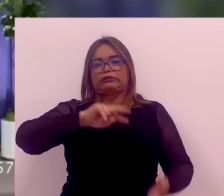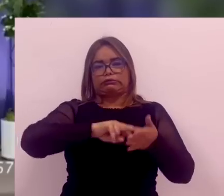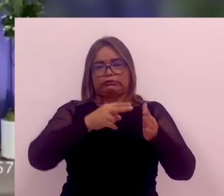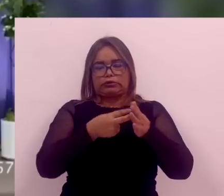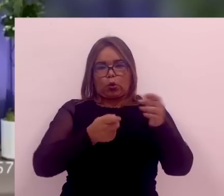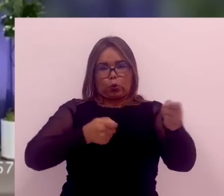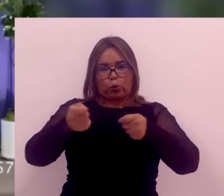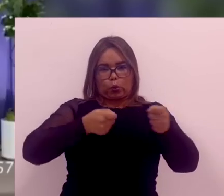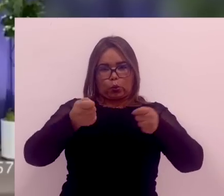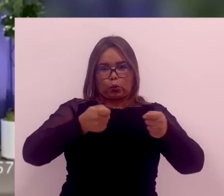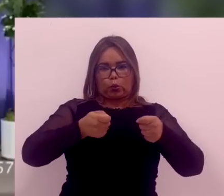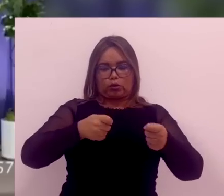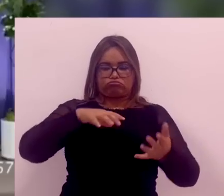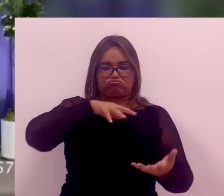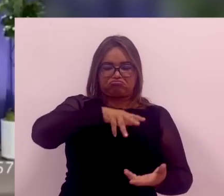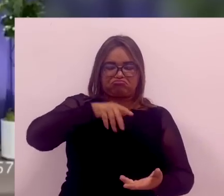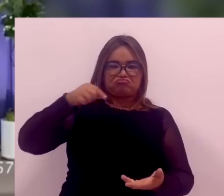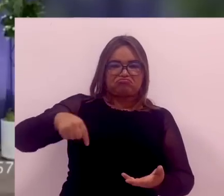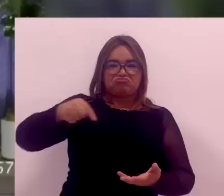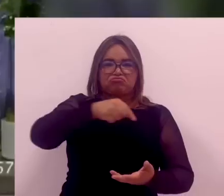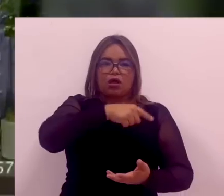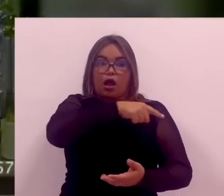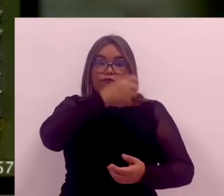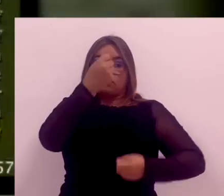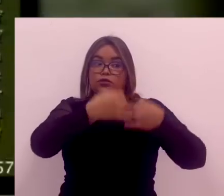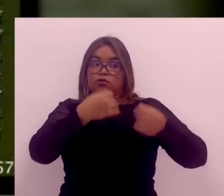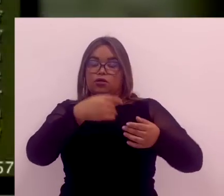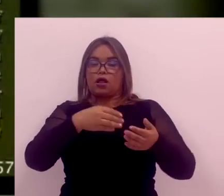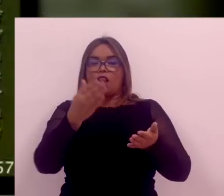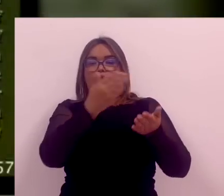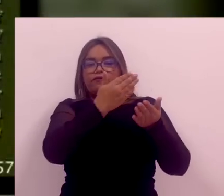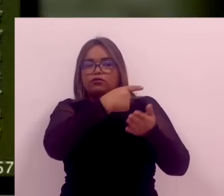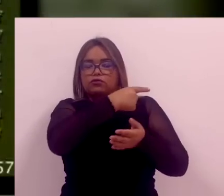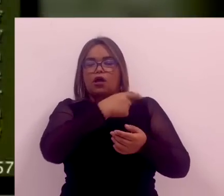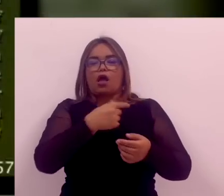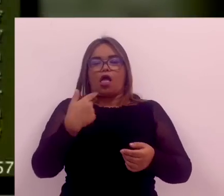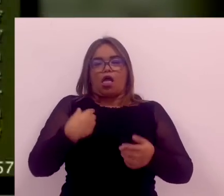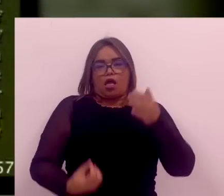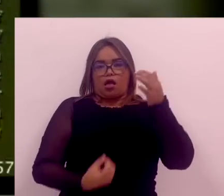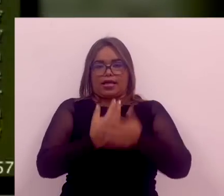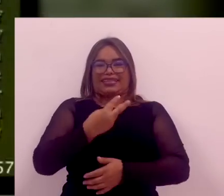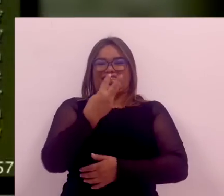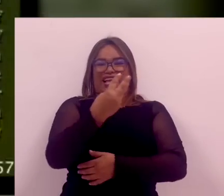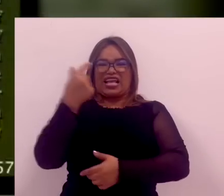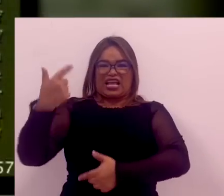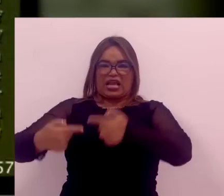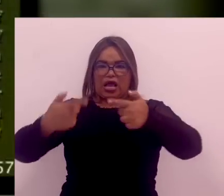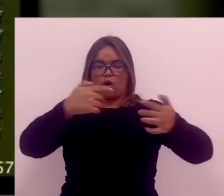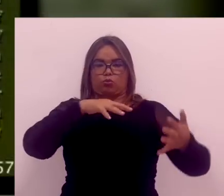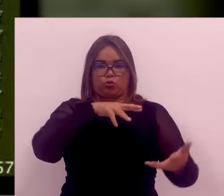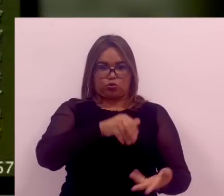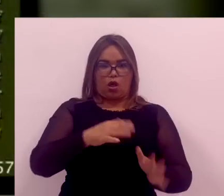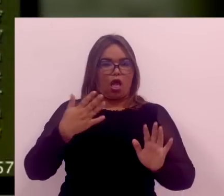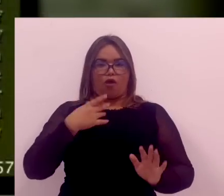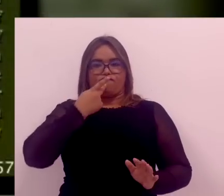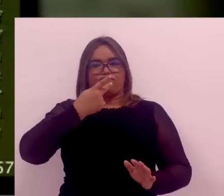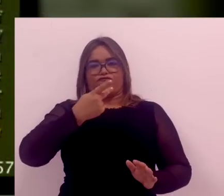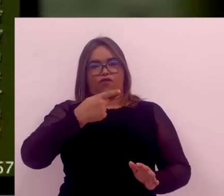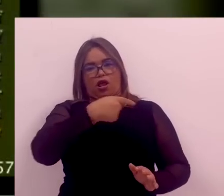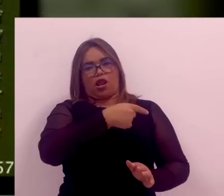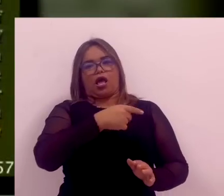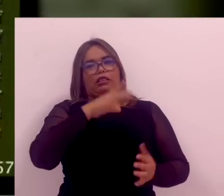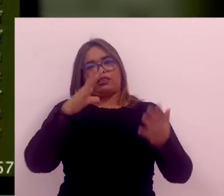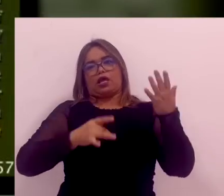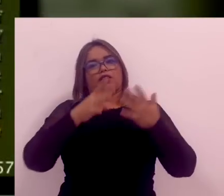toa que eles usam essa terminologia. Então, criaremos 3 guerras mundiais. Aqui está uma citação, eu não vou falar sobre